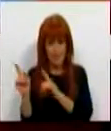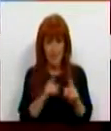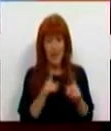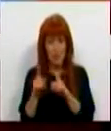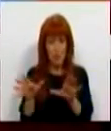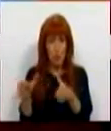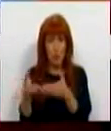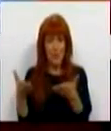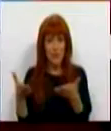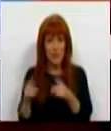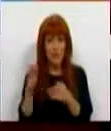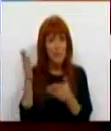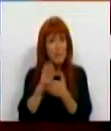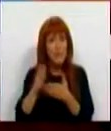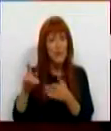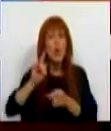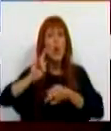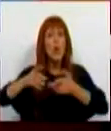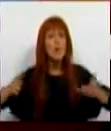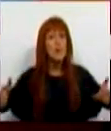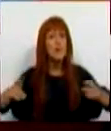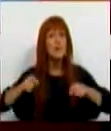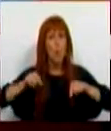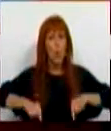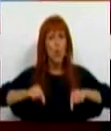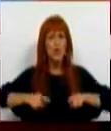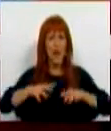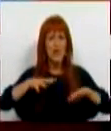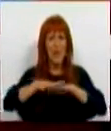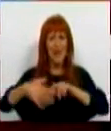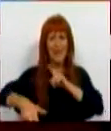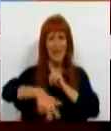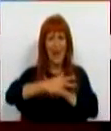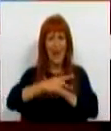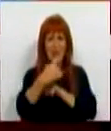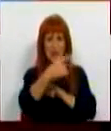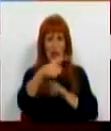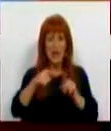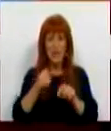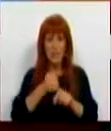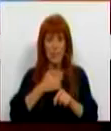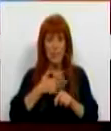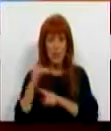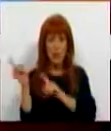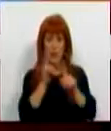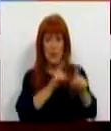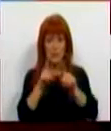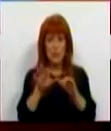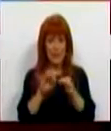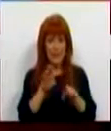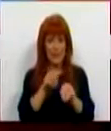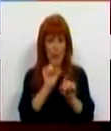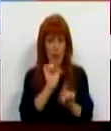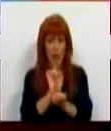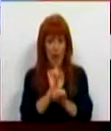transportes coletivos a partir daquilo que é já hoje a rede de táxis existentes e de empresas de transportes também nesses